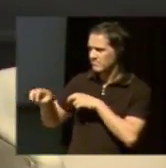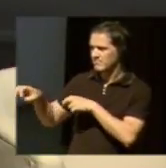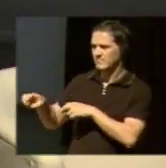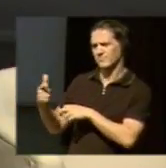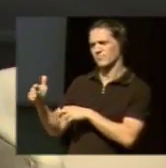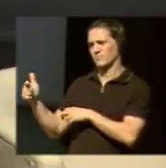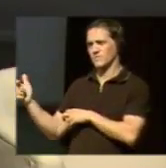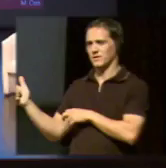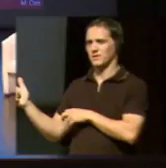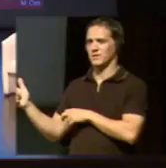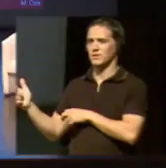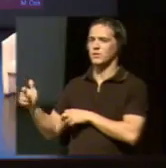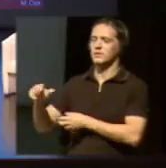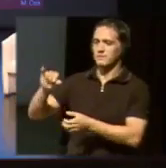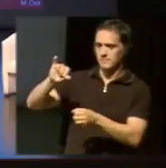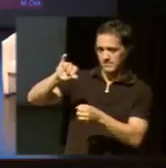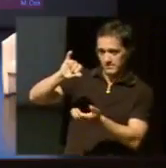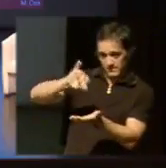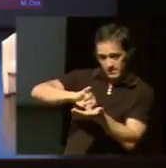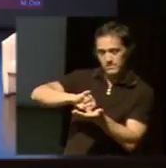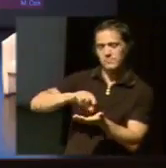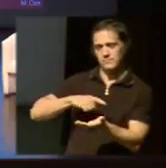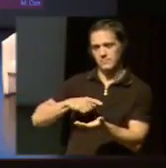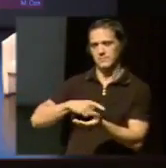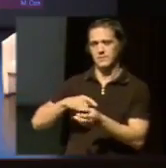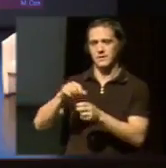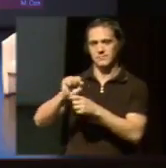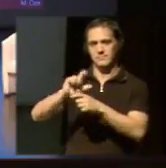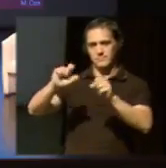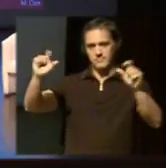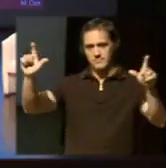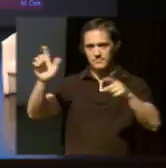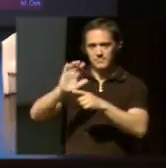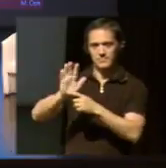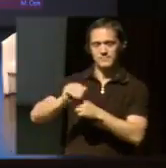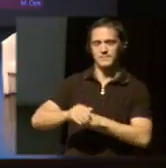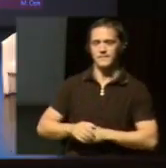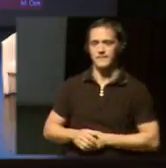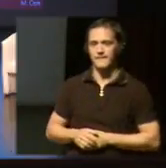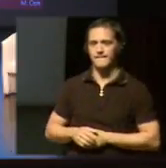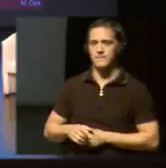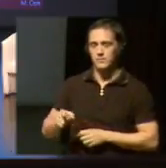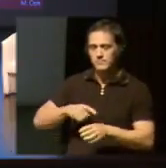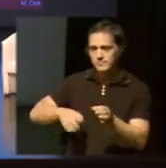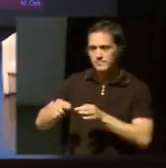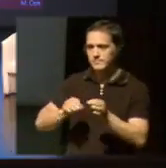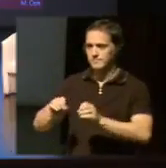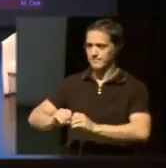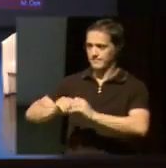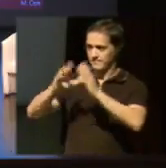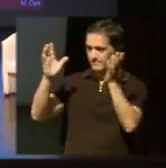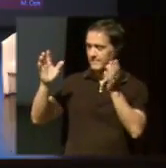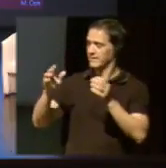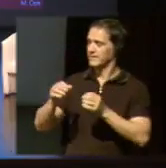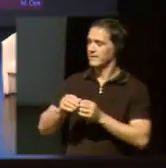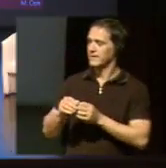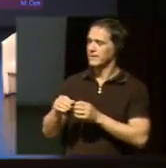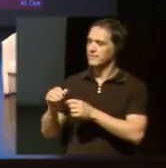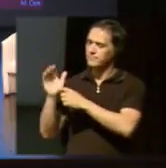Cinema só existe na cidade, na Alemanha. Então fizemos esse festival de cinema, mostramos